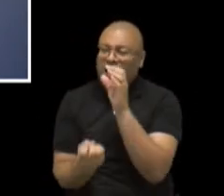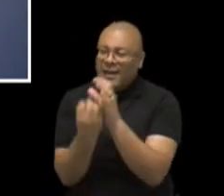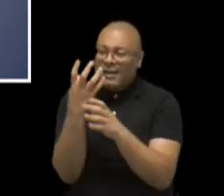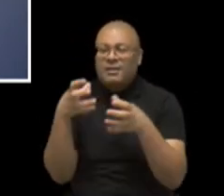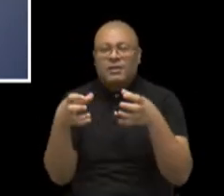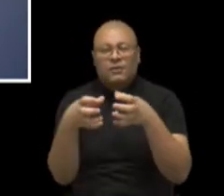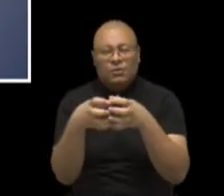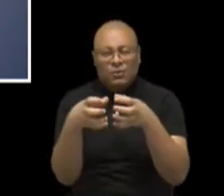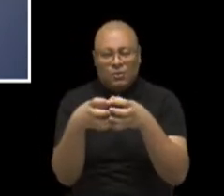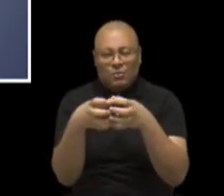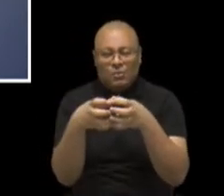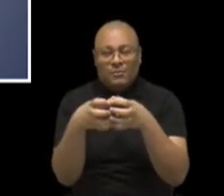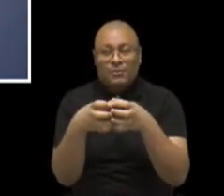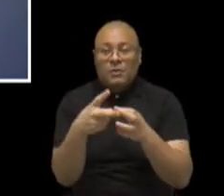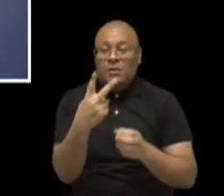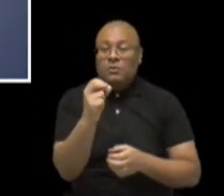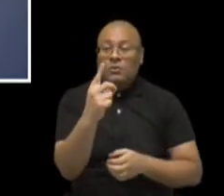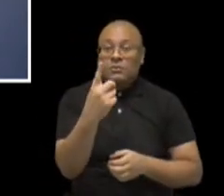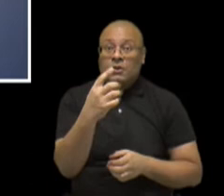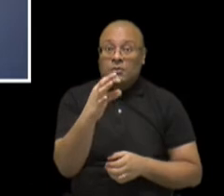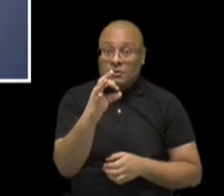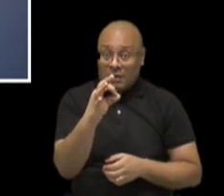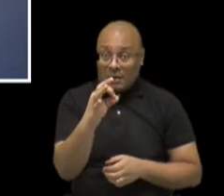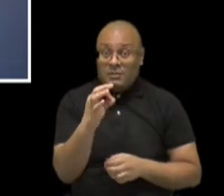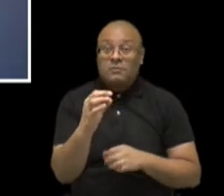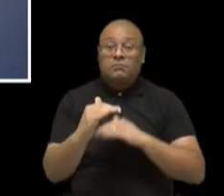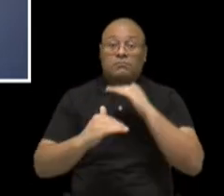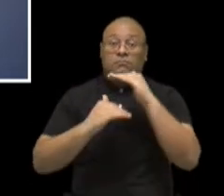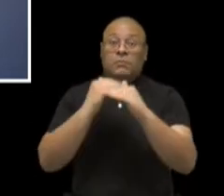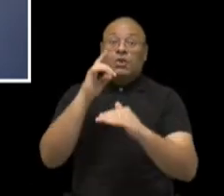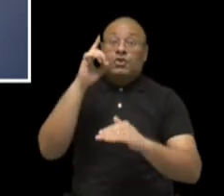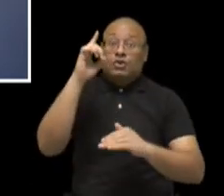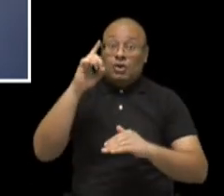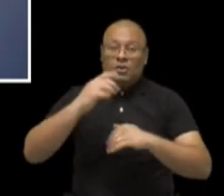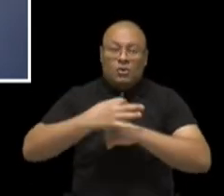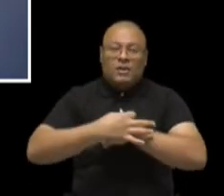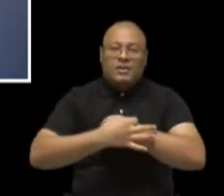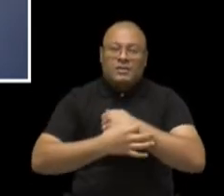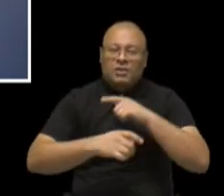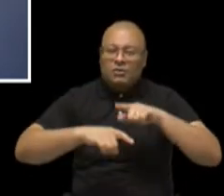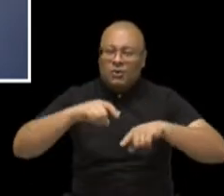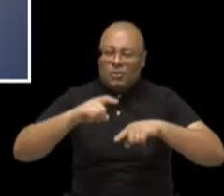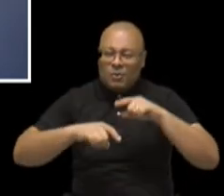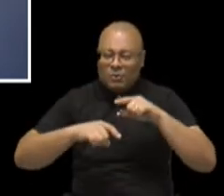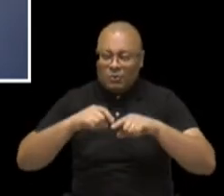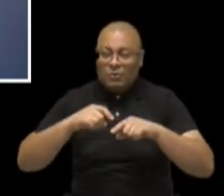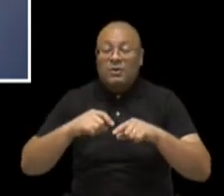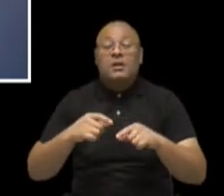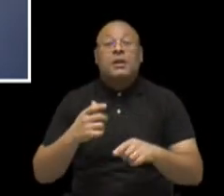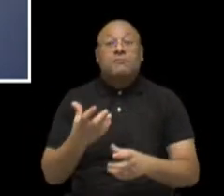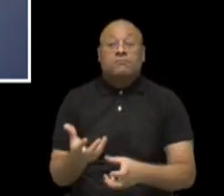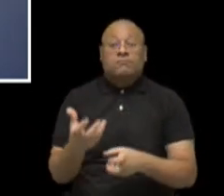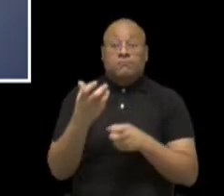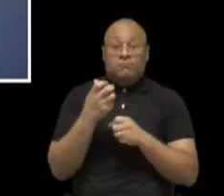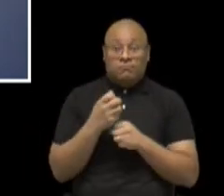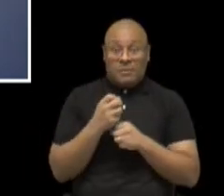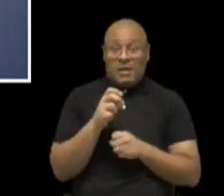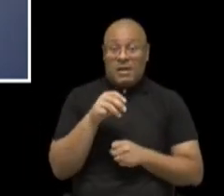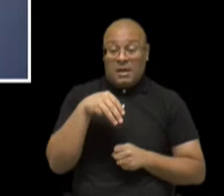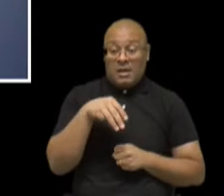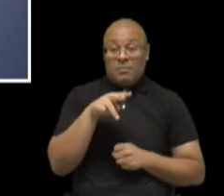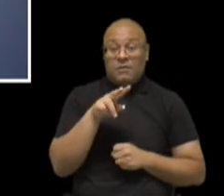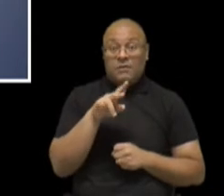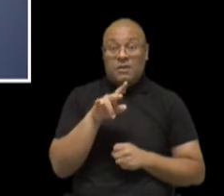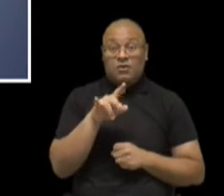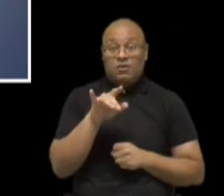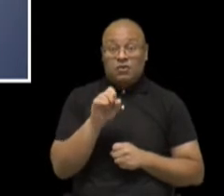grupo. Em 2010, ela se tornou diretora de acessórios da Missoni e, na sequência, assumiu MMissoni como